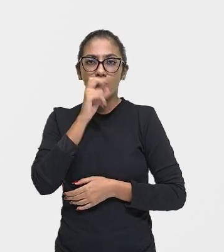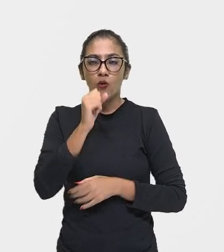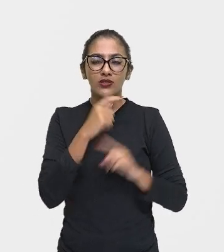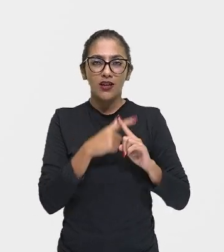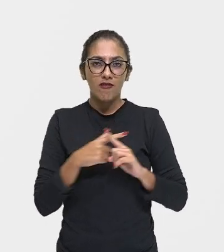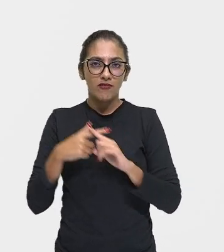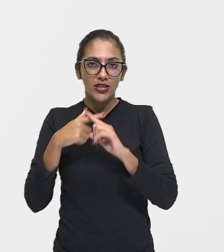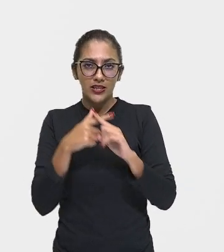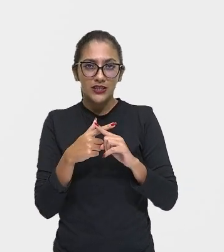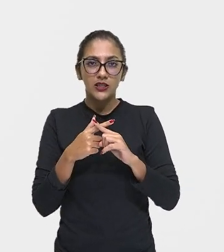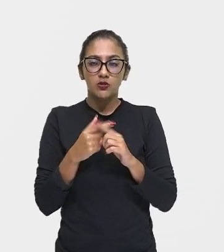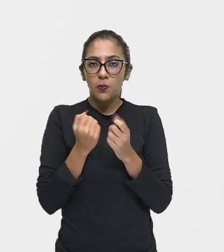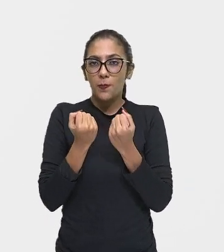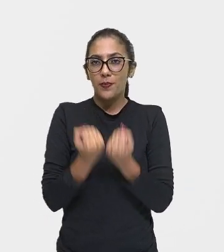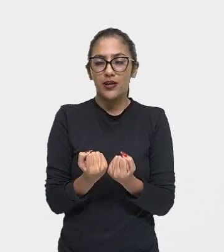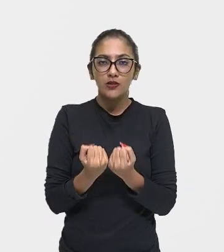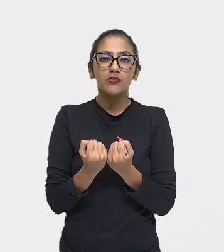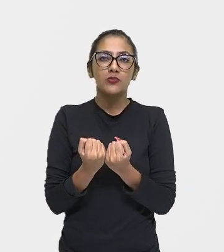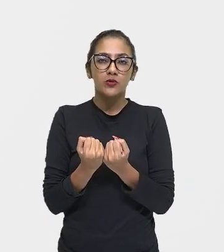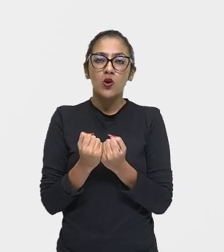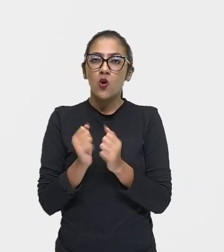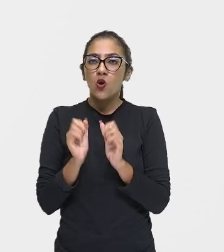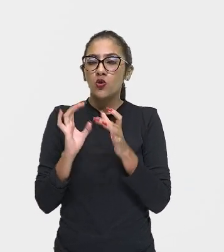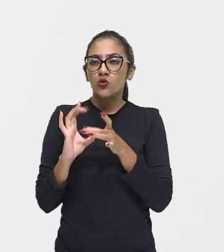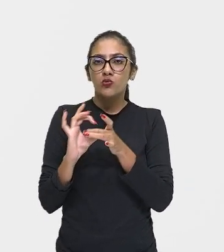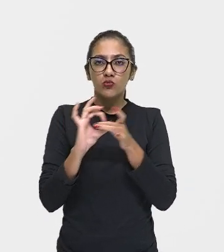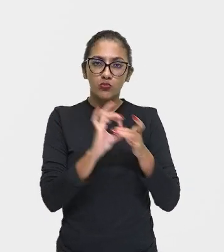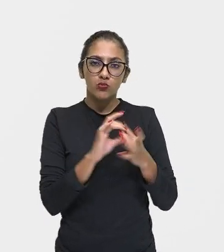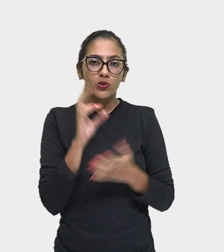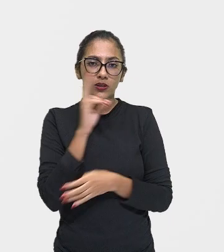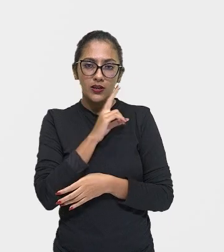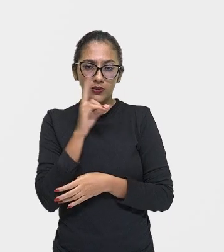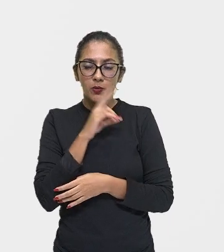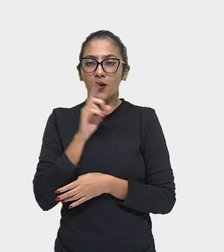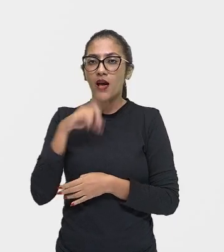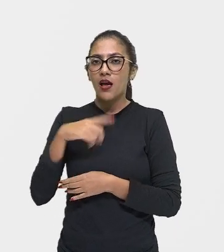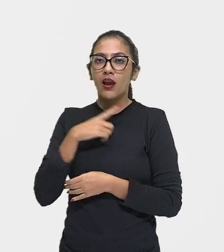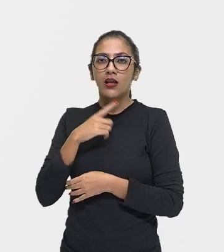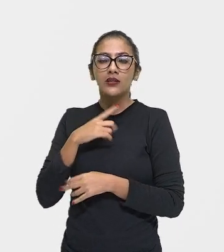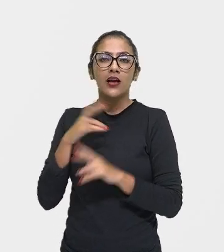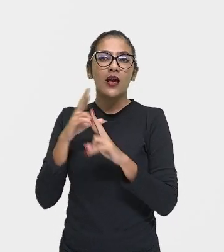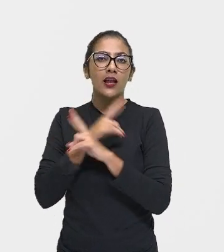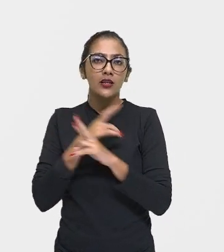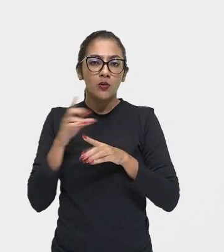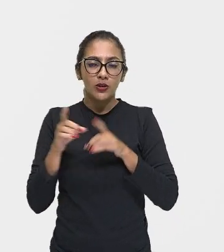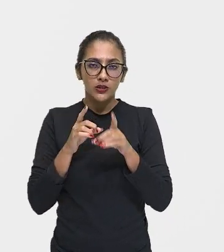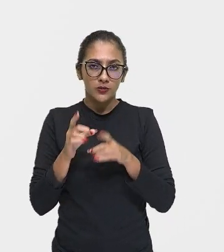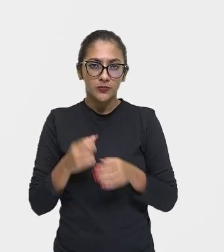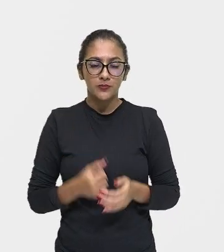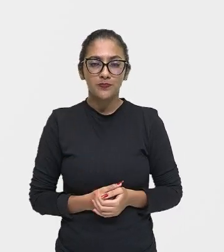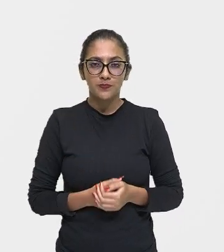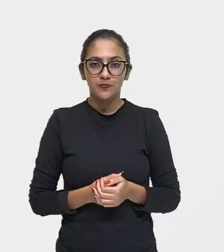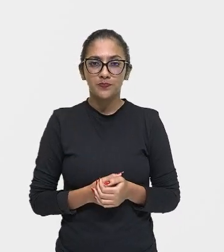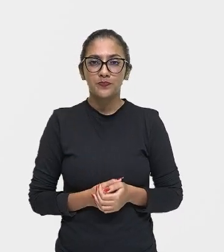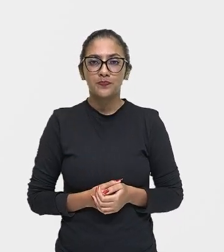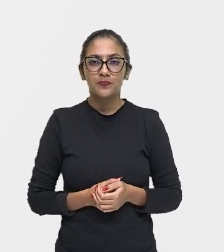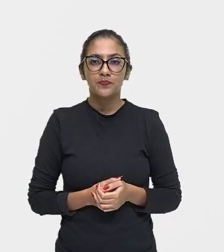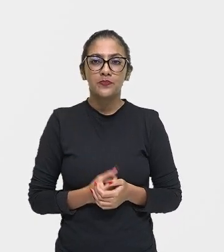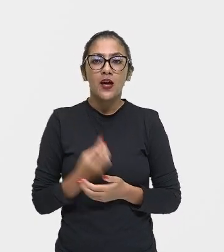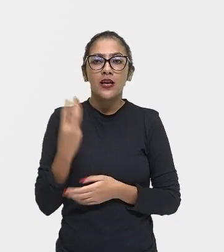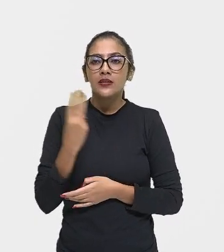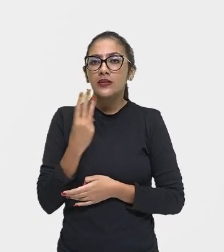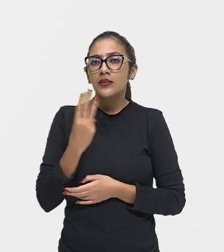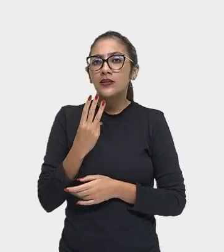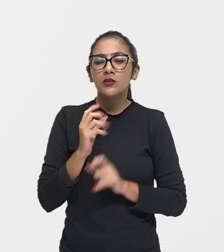Ou seja, na segunda lei, que é chamada de princípio fundamental da dinâmica. Na terceira lei, eu preciso